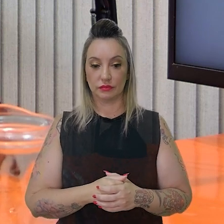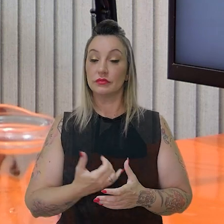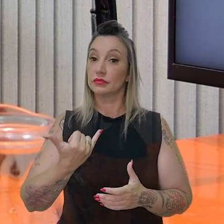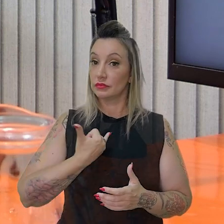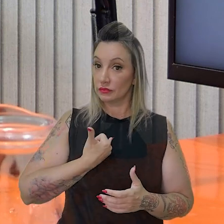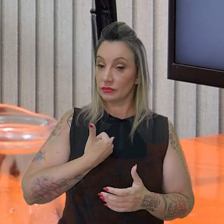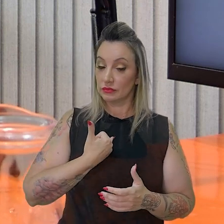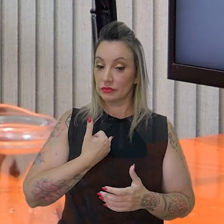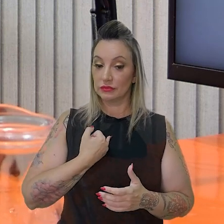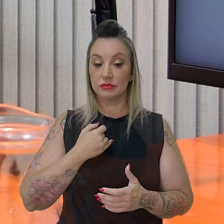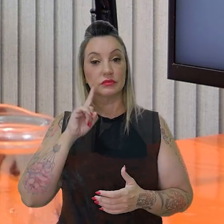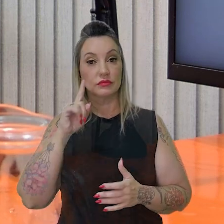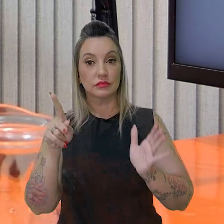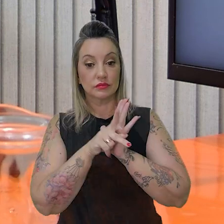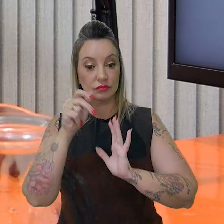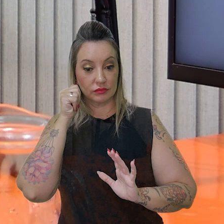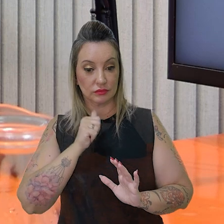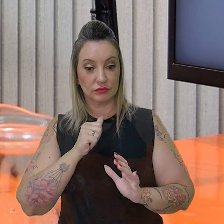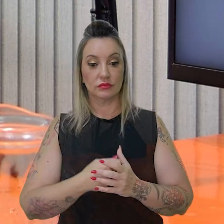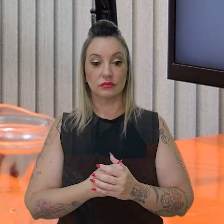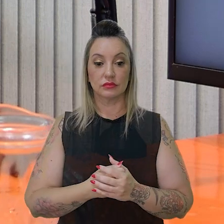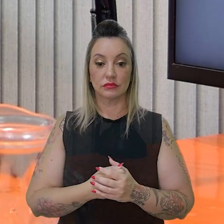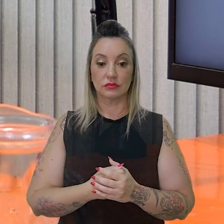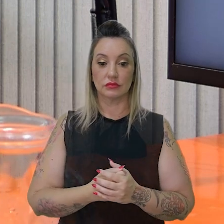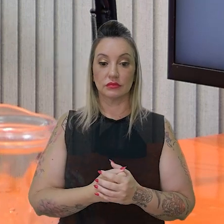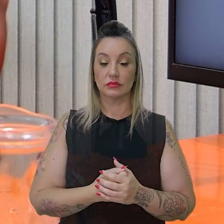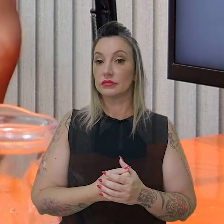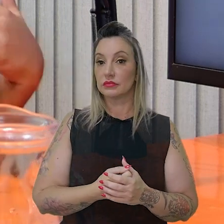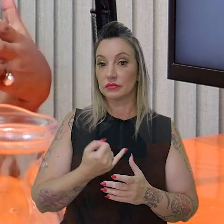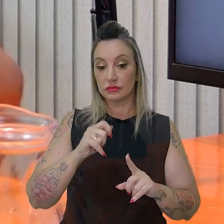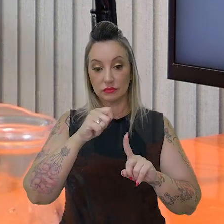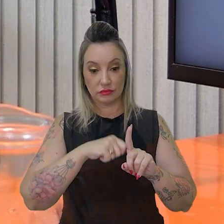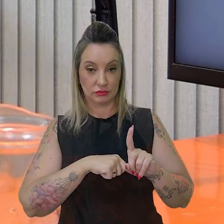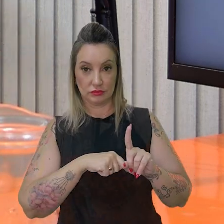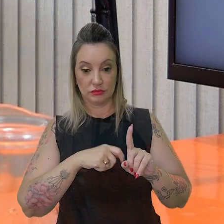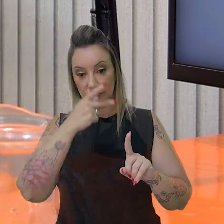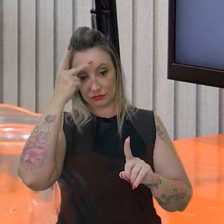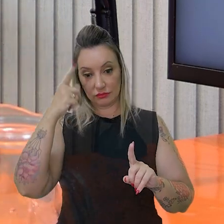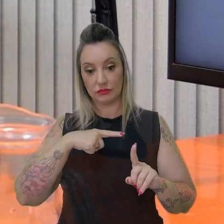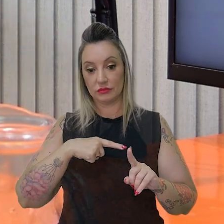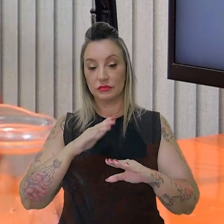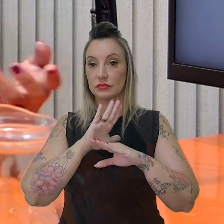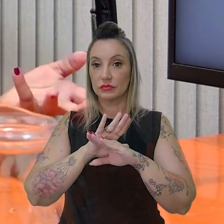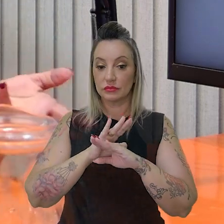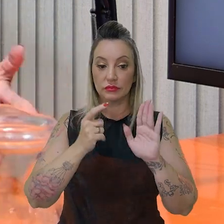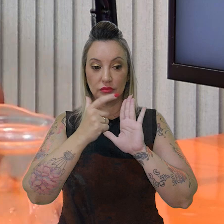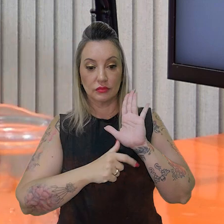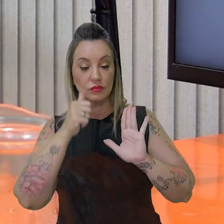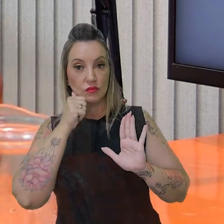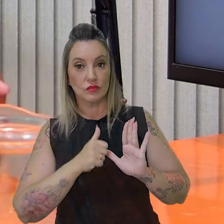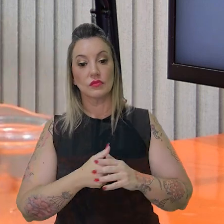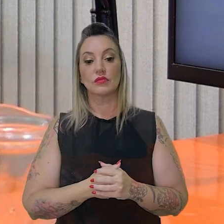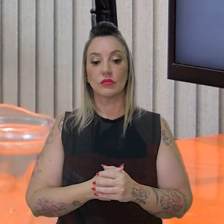que ia ter um dia para mulheres um aliás ia ser um mês e se alguém tivesse algo que quisesse mostrar paraas mulheres